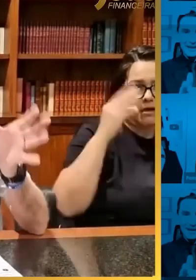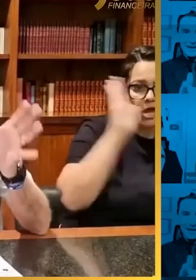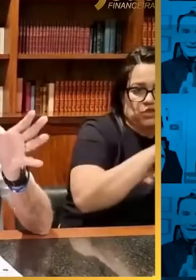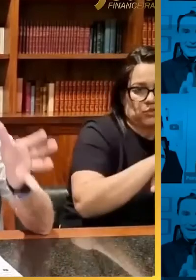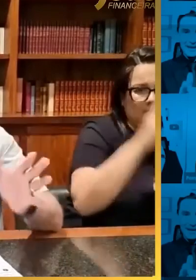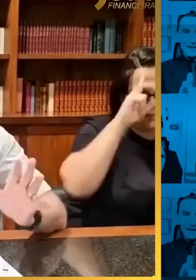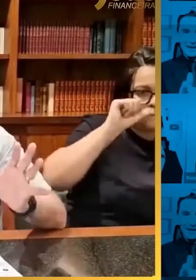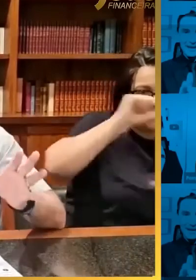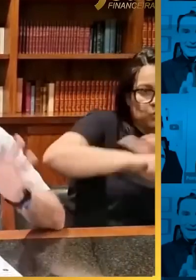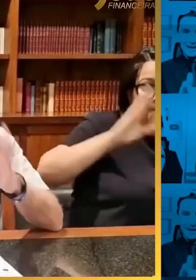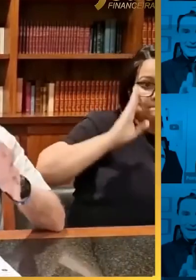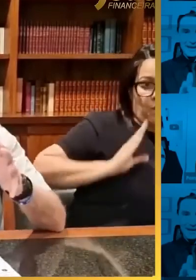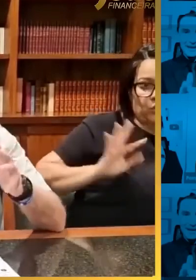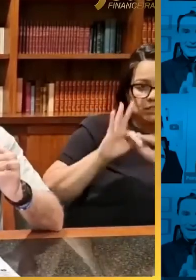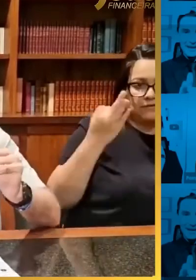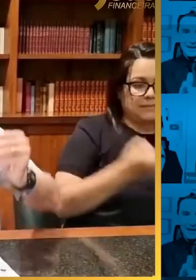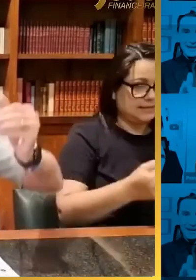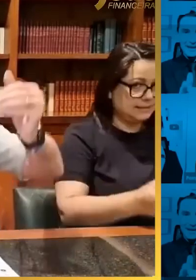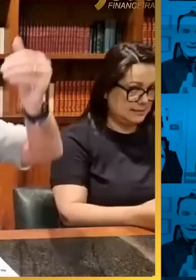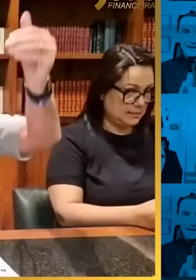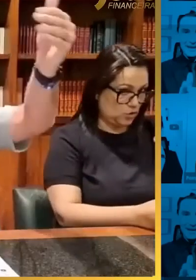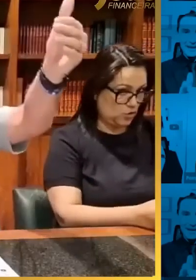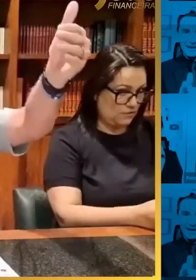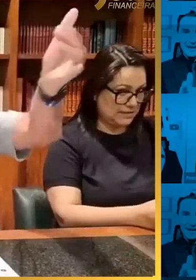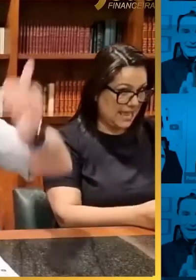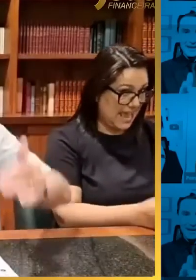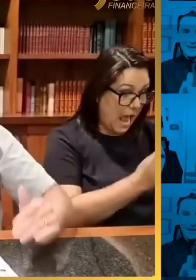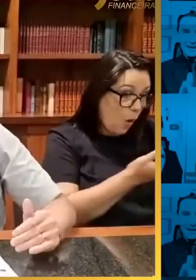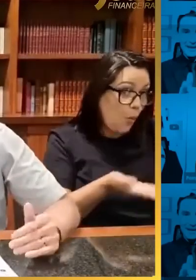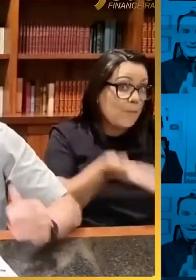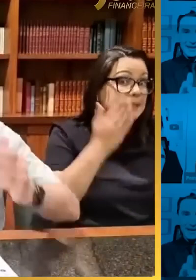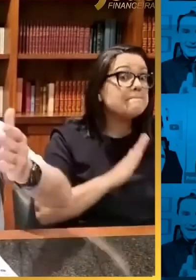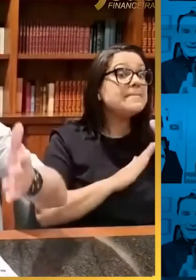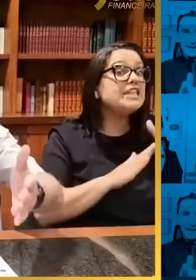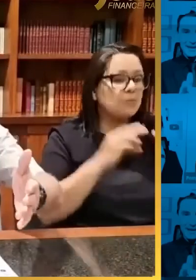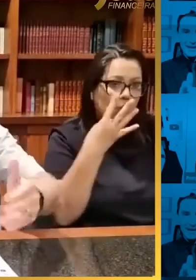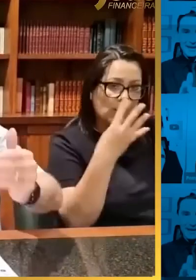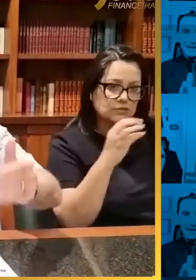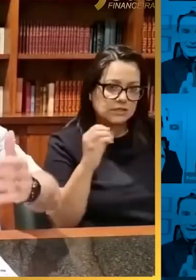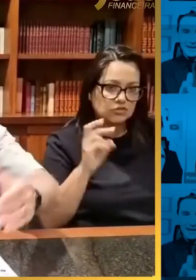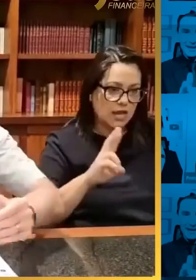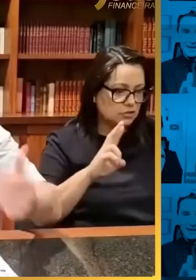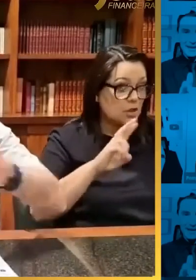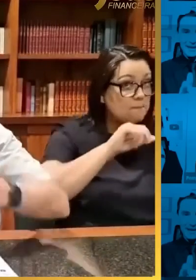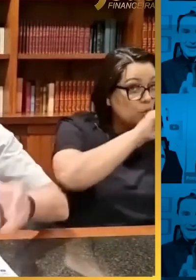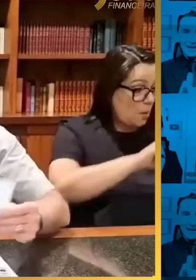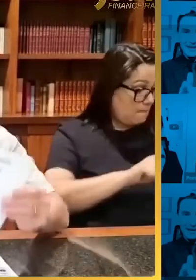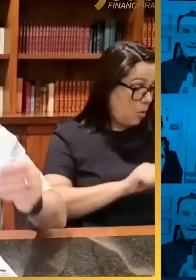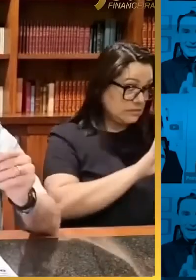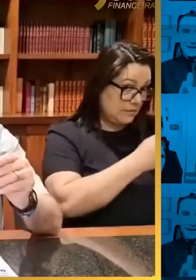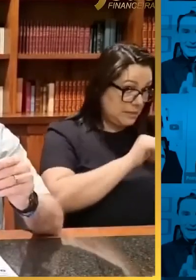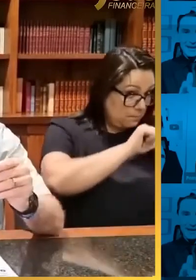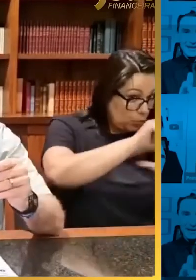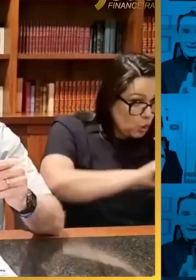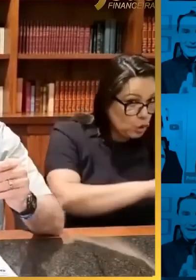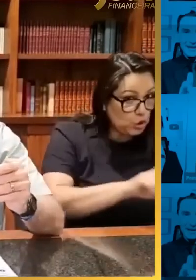o Bolsa Família de, em média, 190 para, no mínimo, R$ 400, que mudou de nome, passou a ser Auxílio Brasil, também o